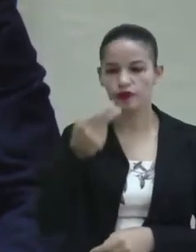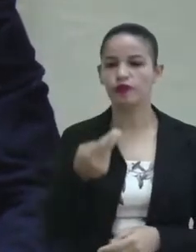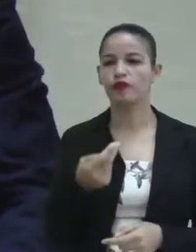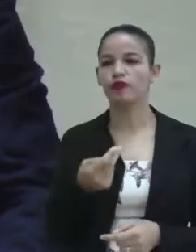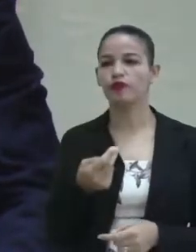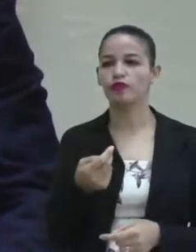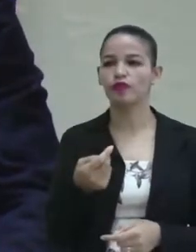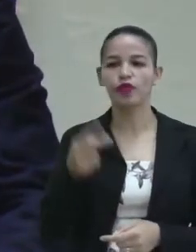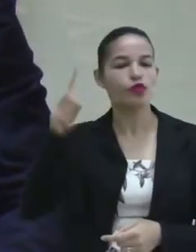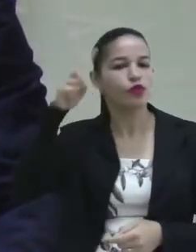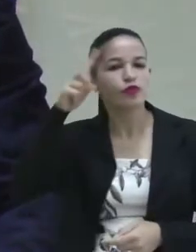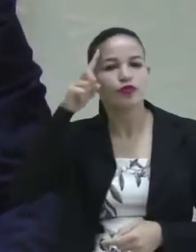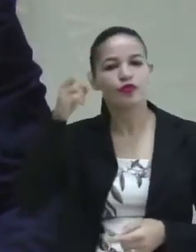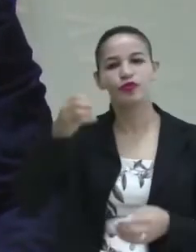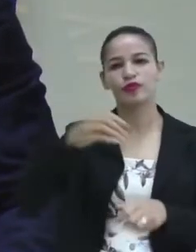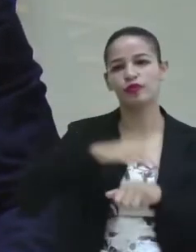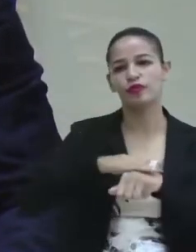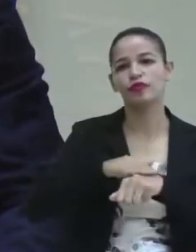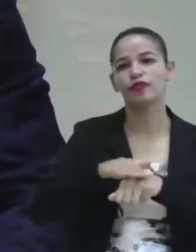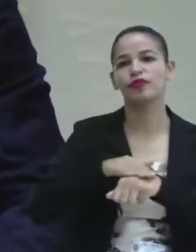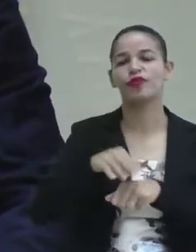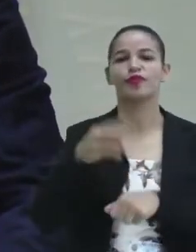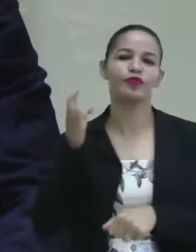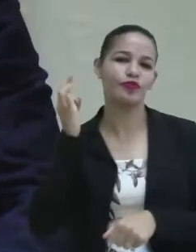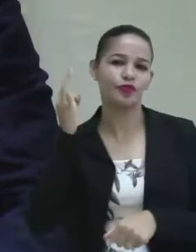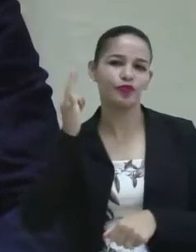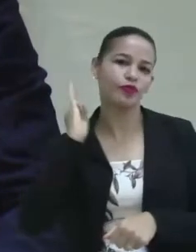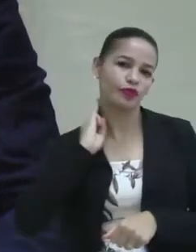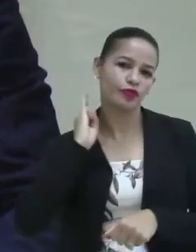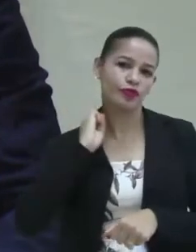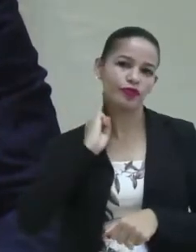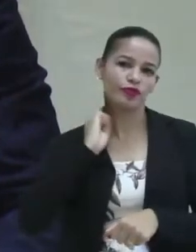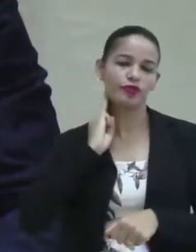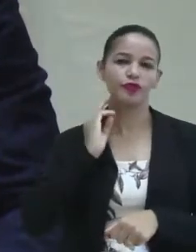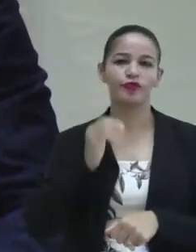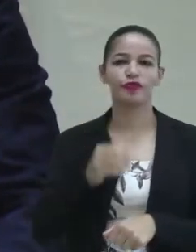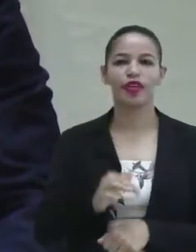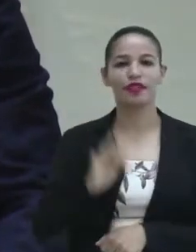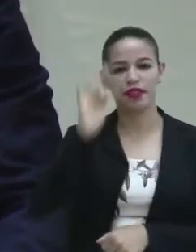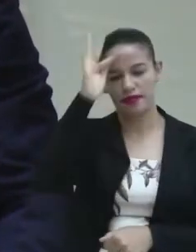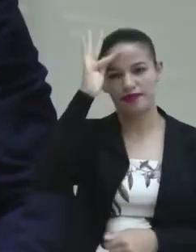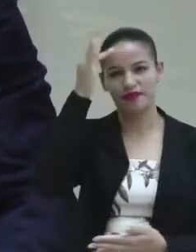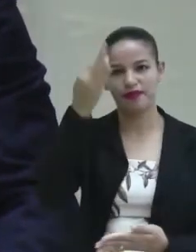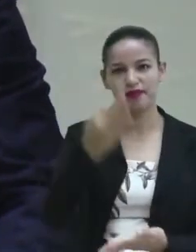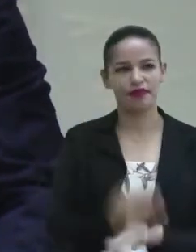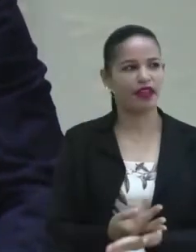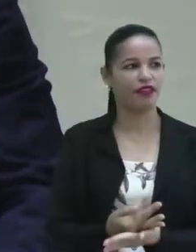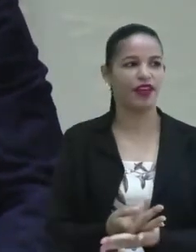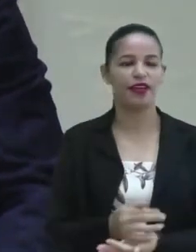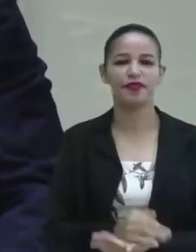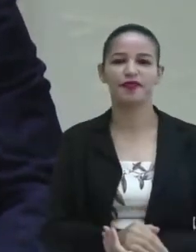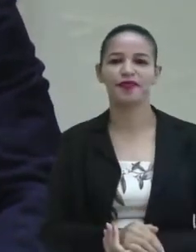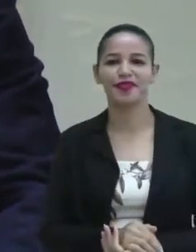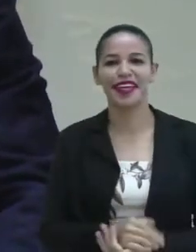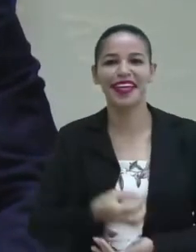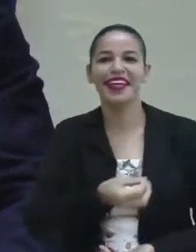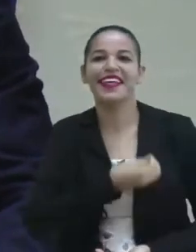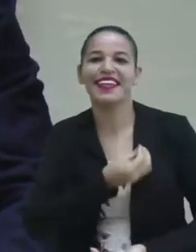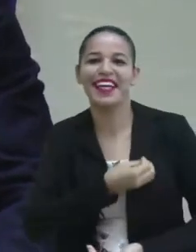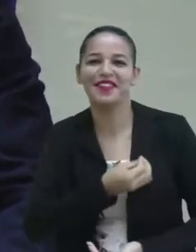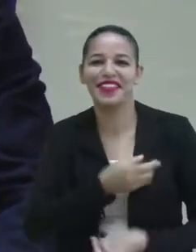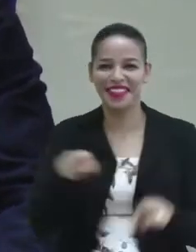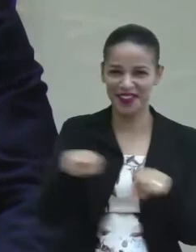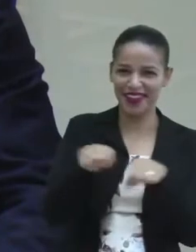João Medeiros, eu aprendo uma coisa nova, tanto na fé, como na política, como na vida. E eu agradeço demais a Deus por ter a